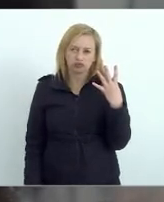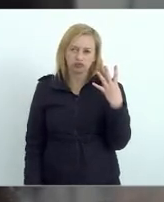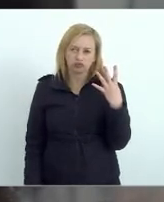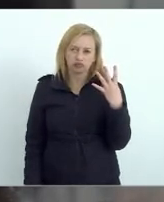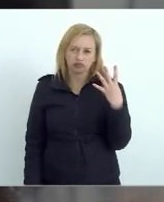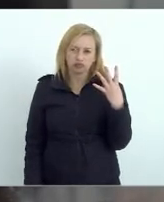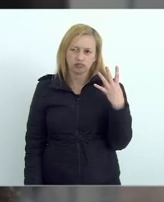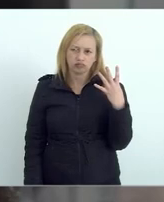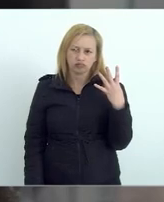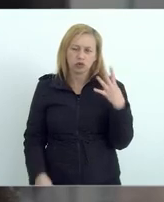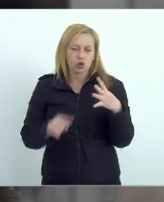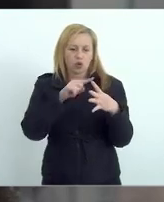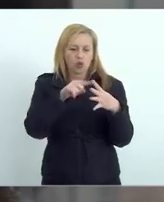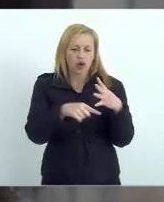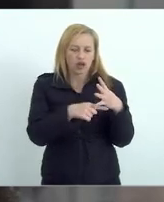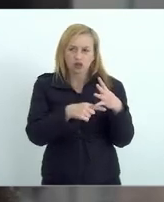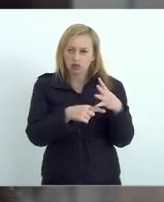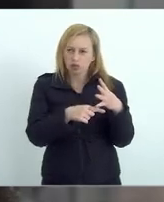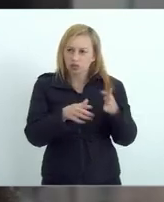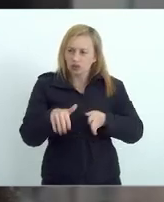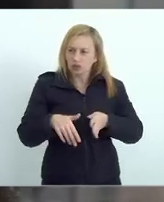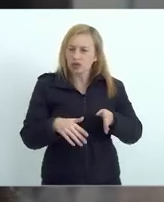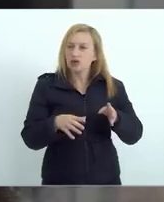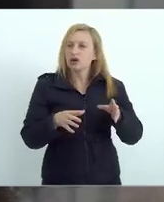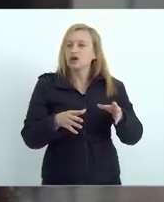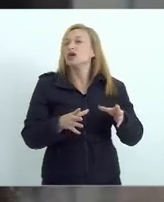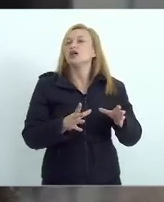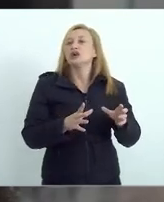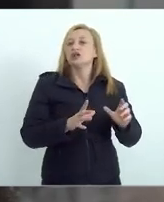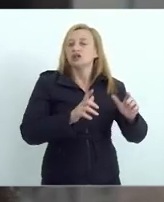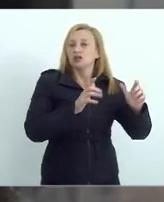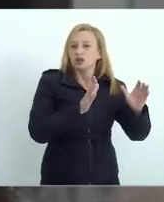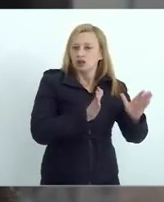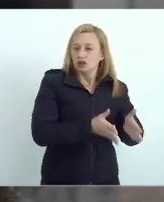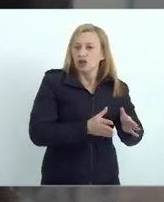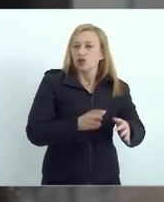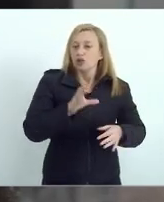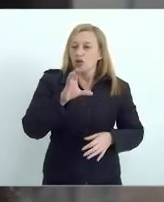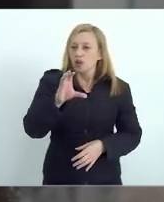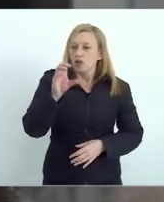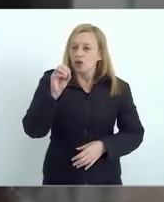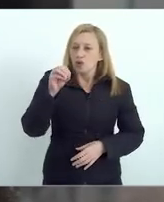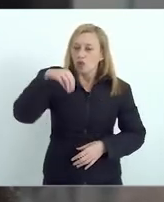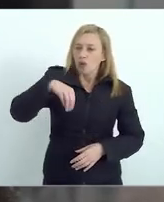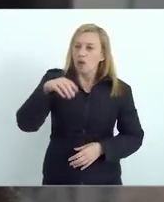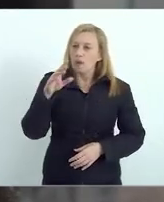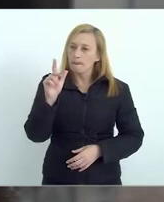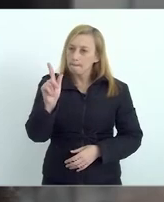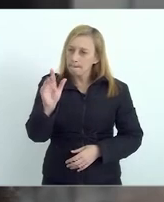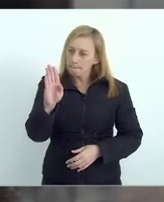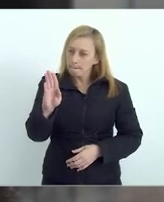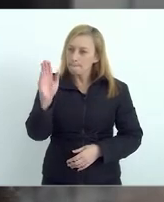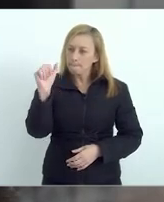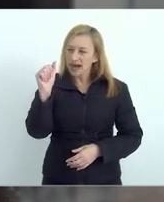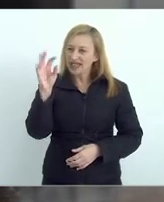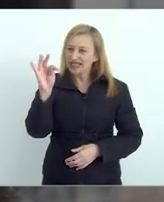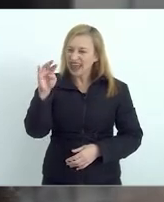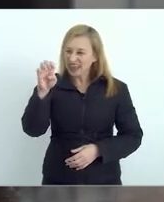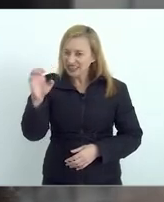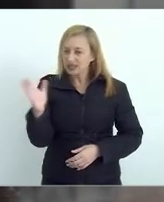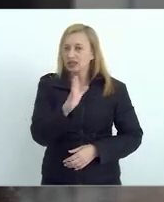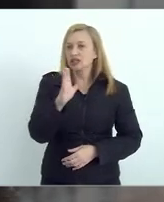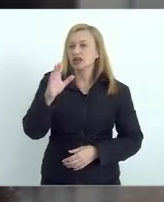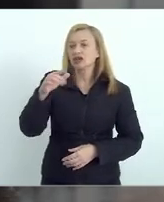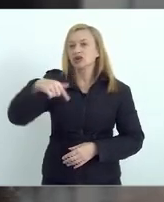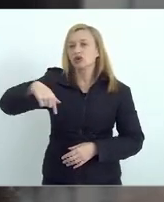444 Ramos de atuação nós temos o concurso dos combatentes os com o concurso do a guarda dos guarda-vidas